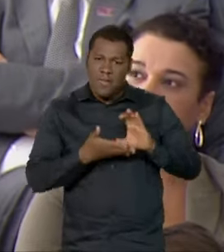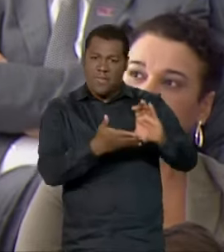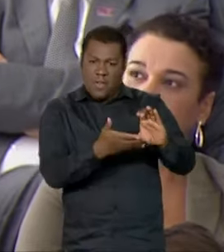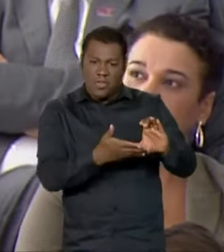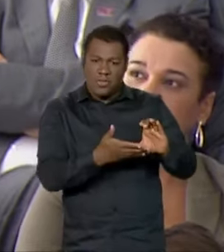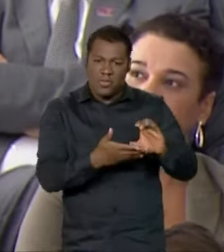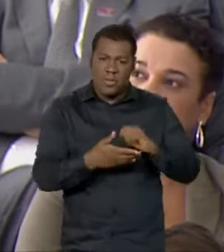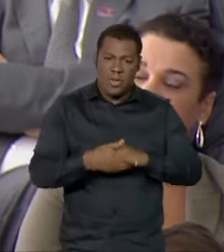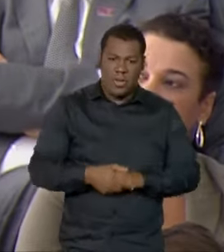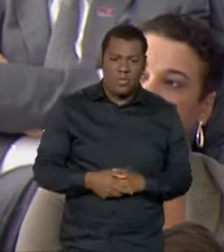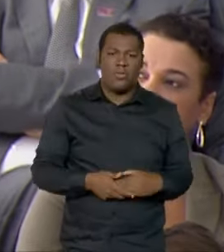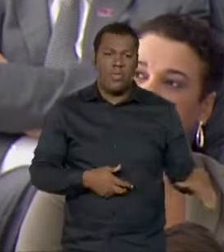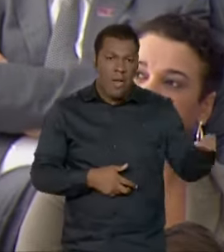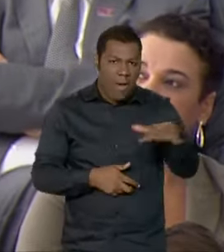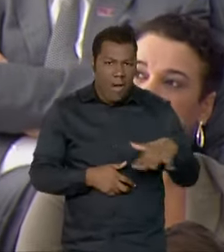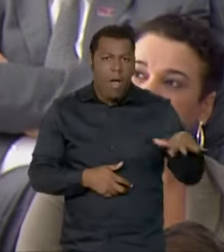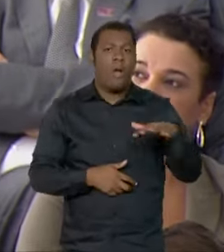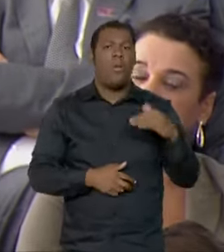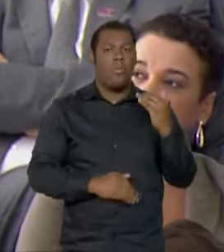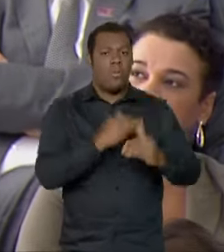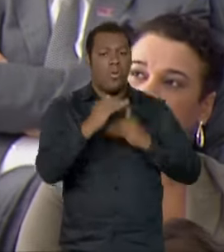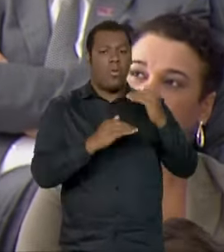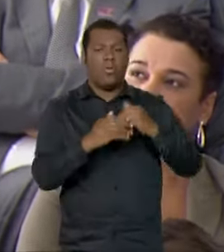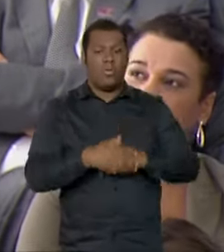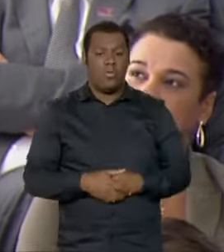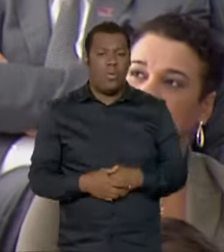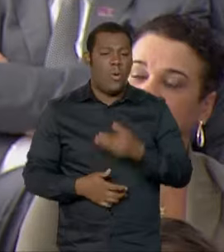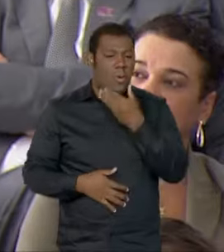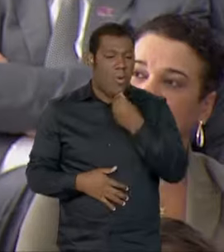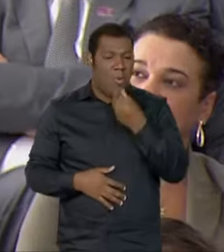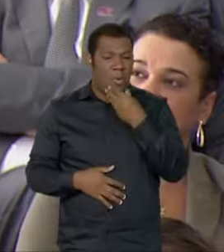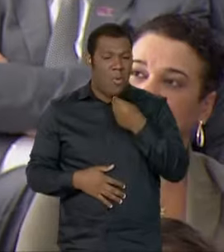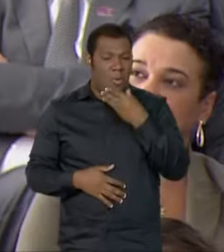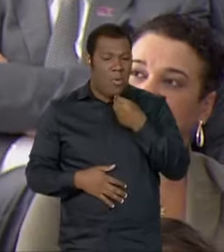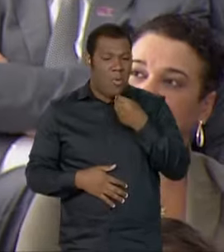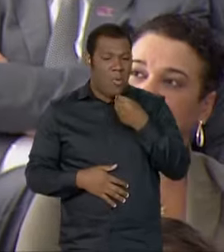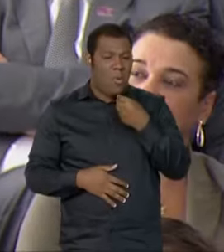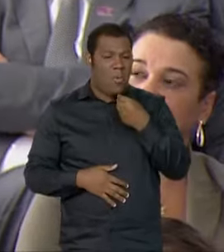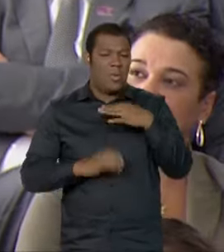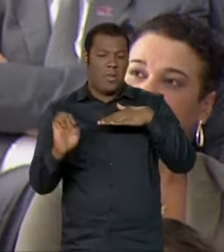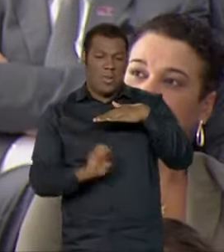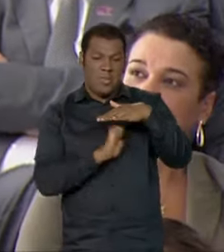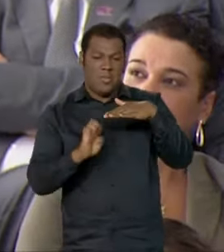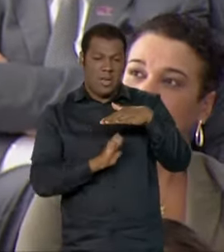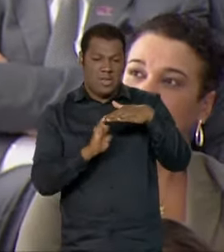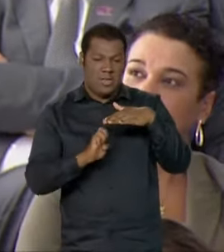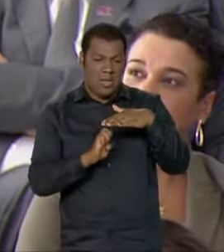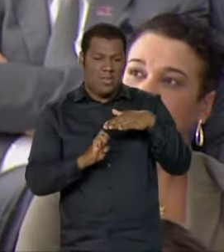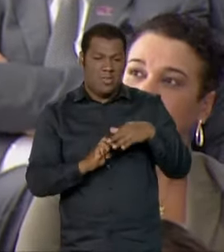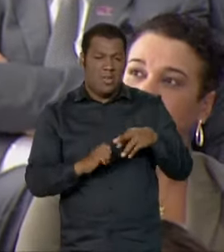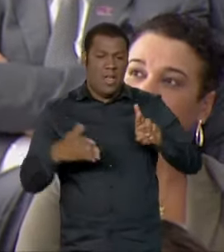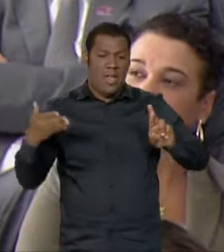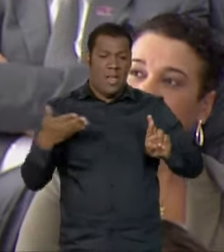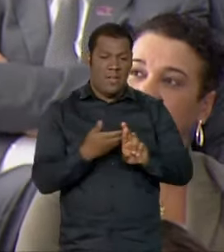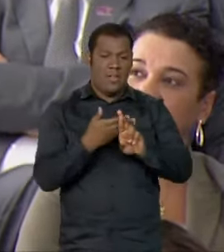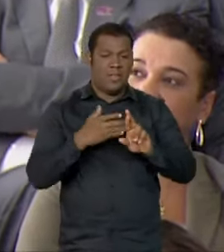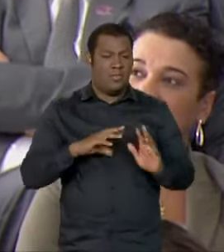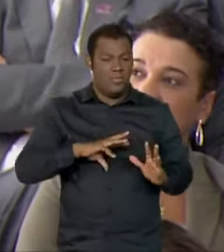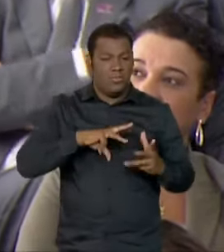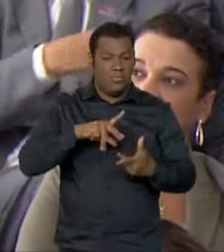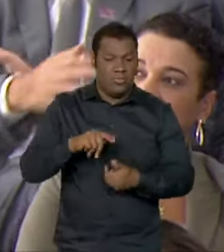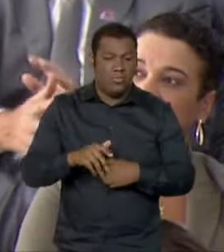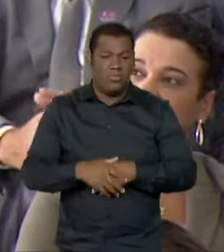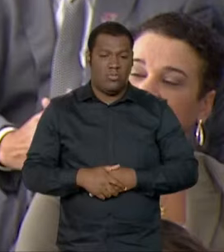palavra que o Slim me falou. O Slim é um dos maiores empresários do mundo. Agora não é mais porque ninguém compete com essas empresas